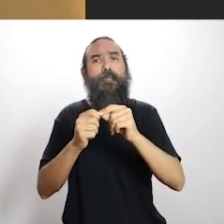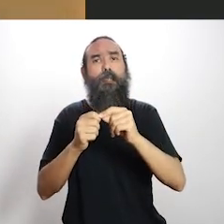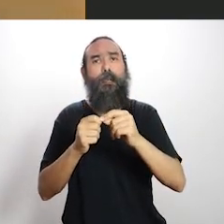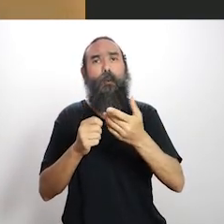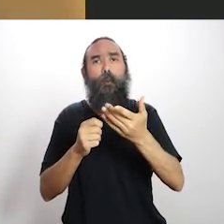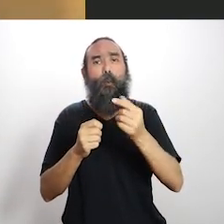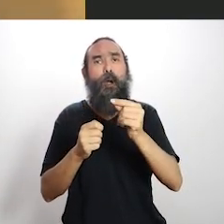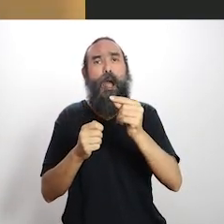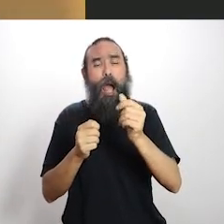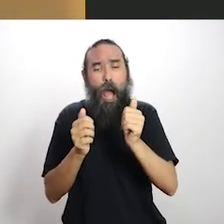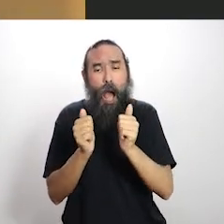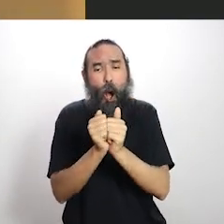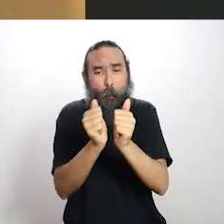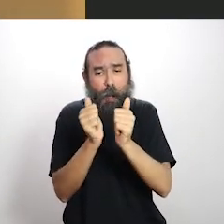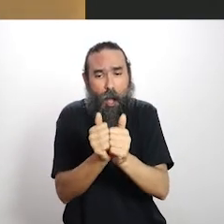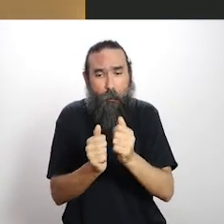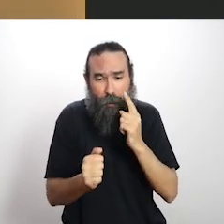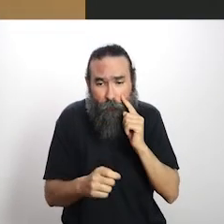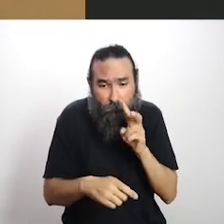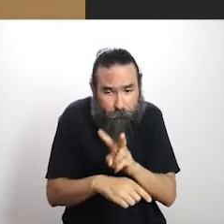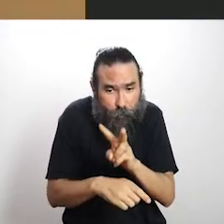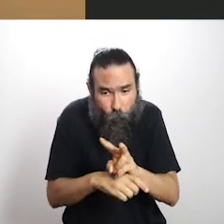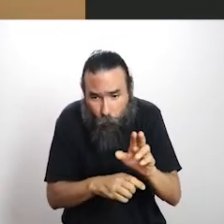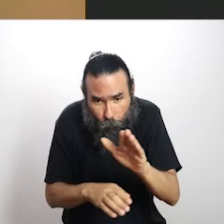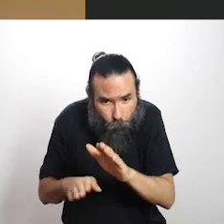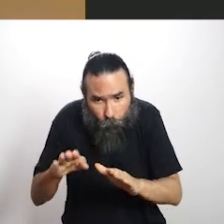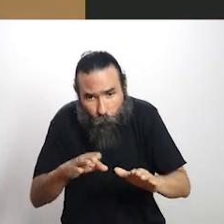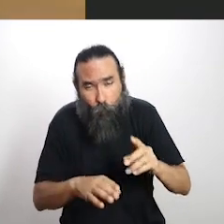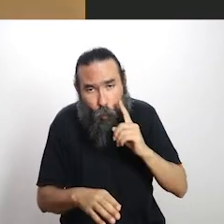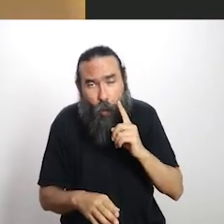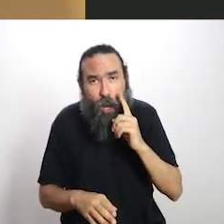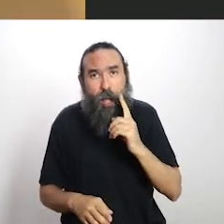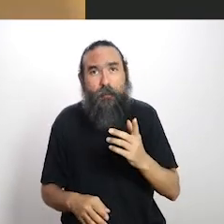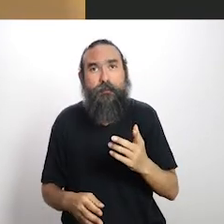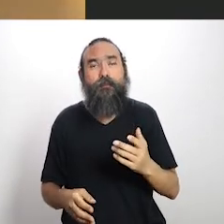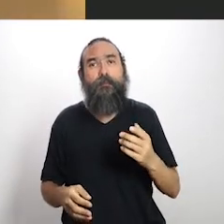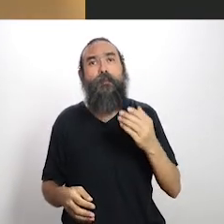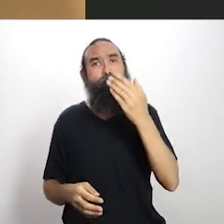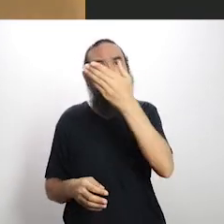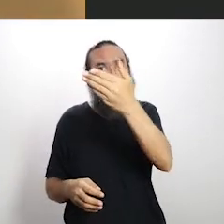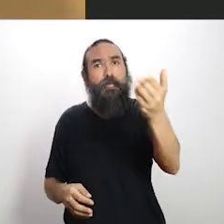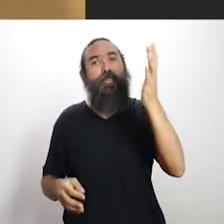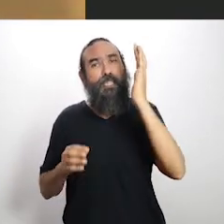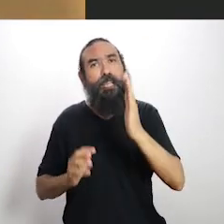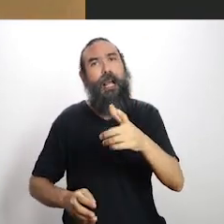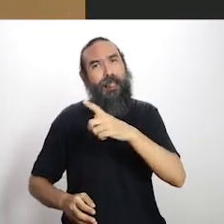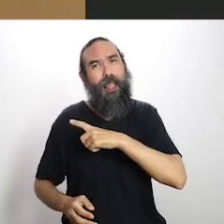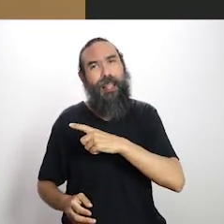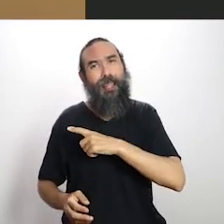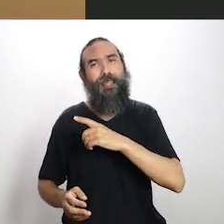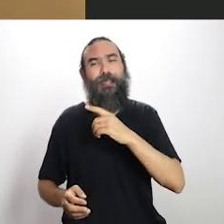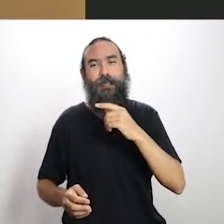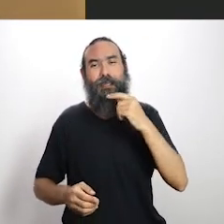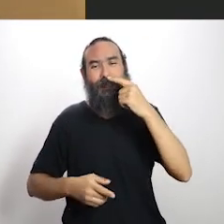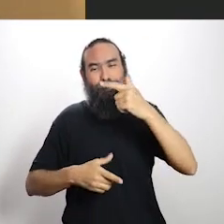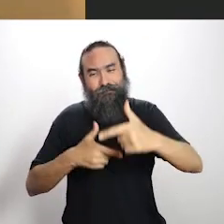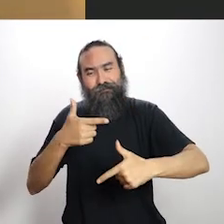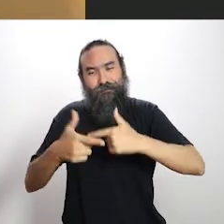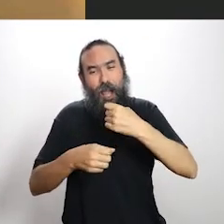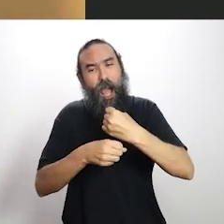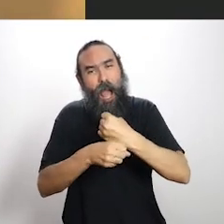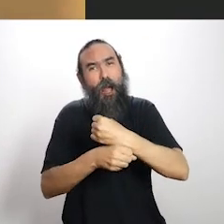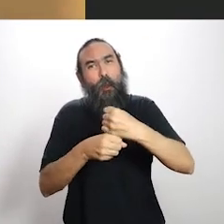protagonismo cultural o Juliano descreveu um pouco aí a história de vocês então parabéns pela live